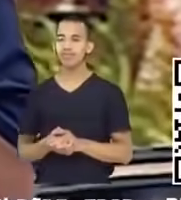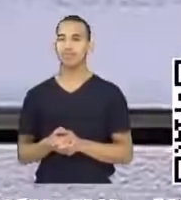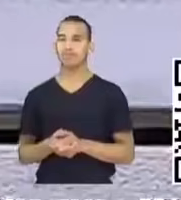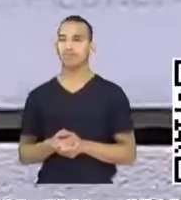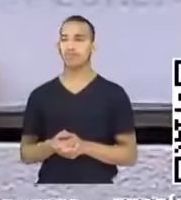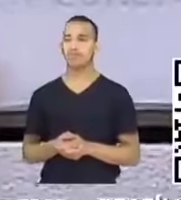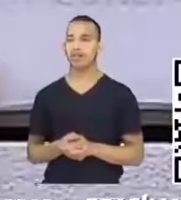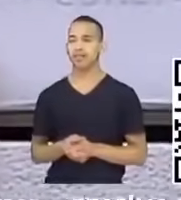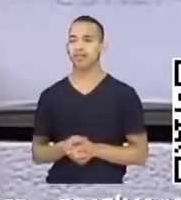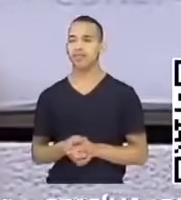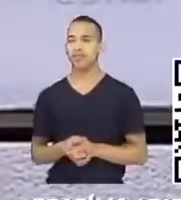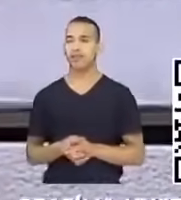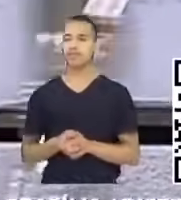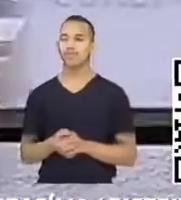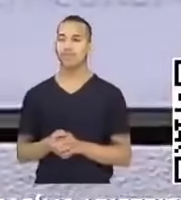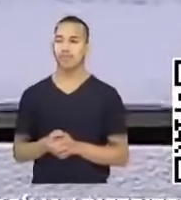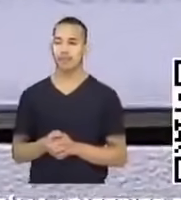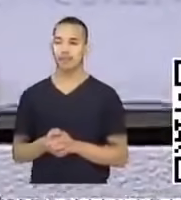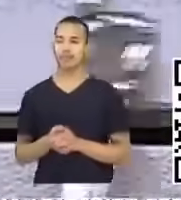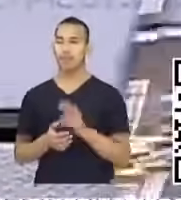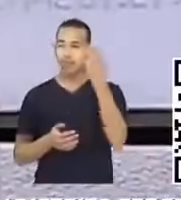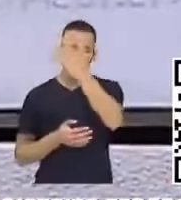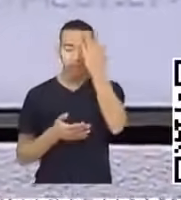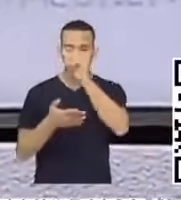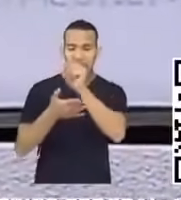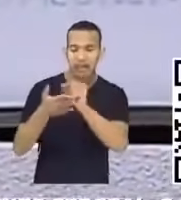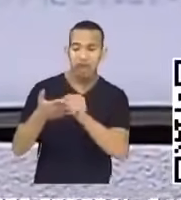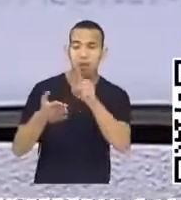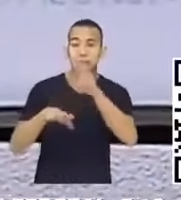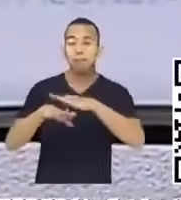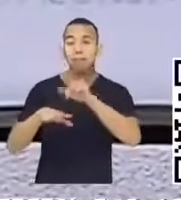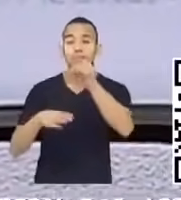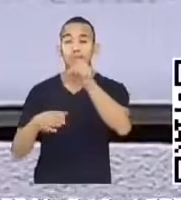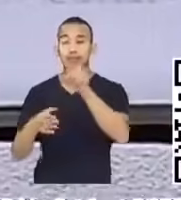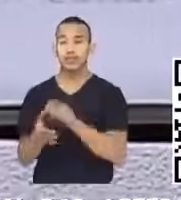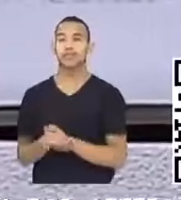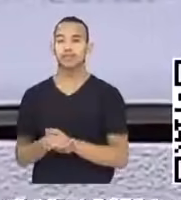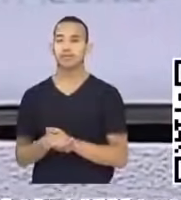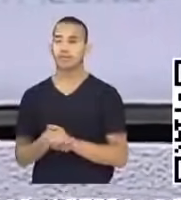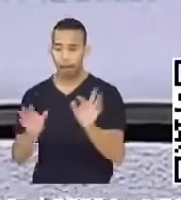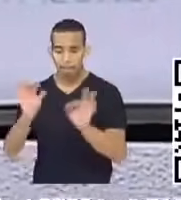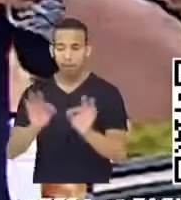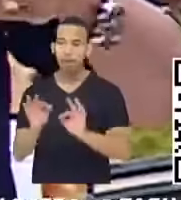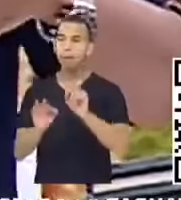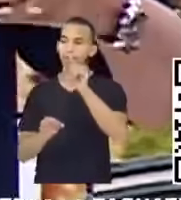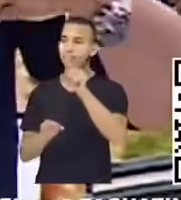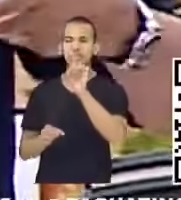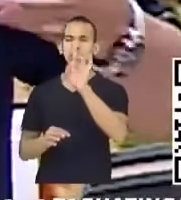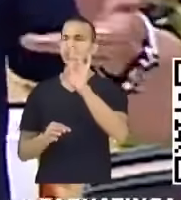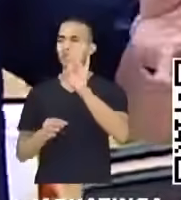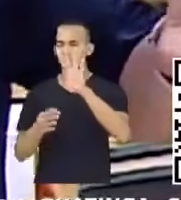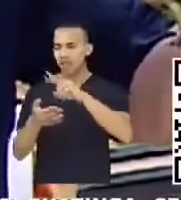né se alguém prescreveu para você um texto Alguém escreveu para você preparou para você só vai